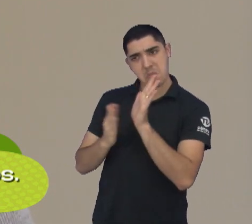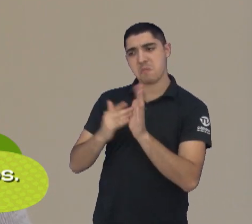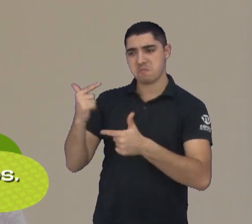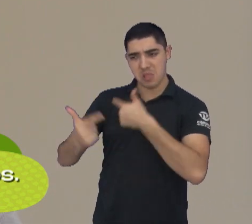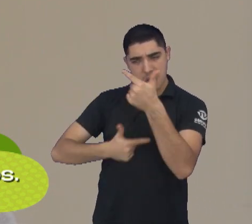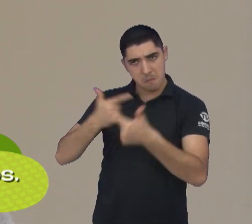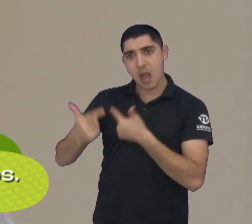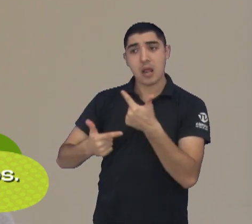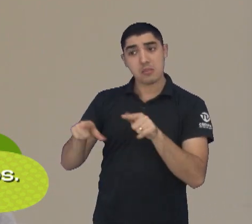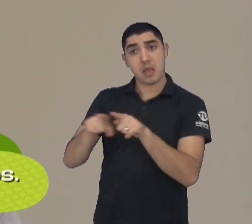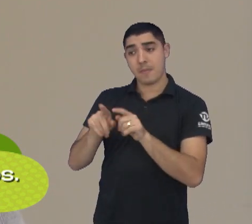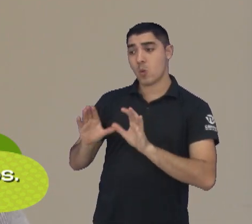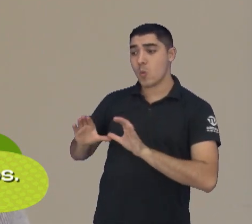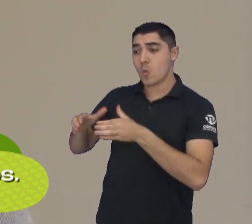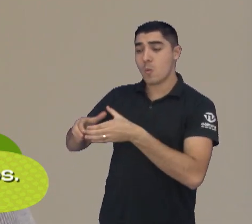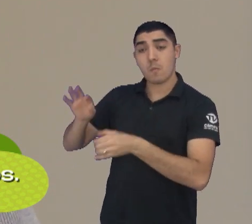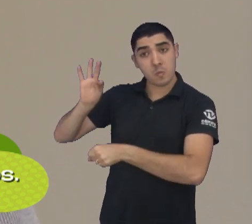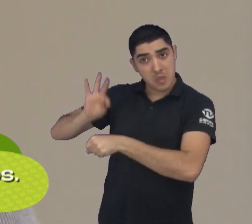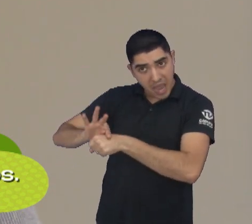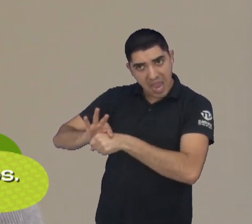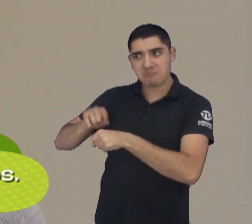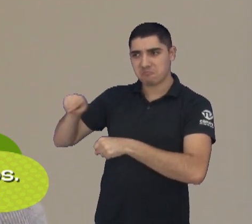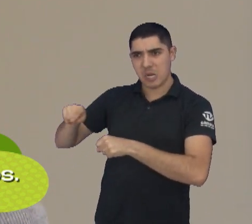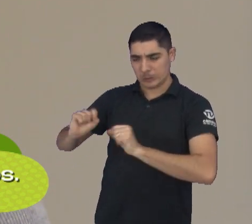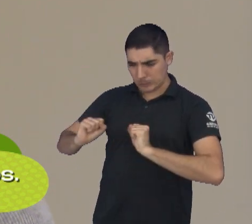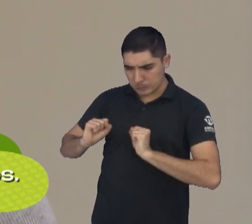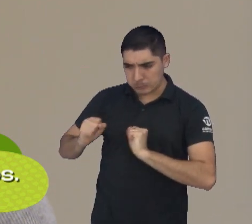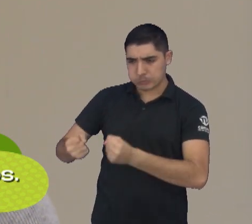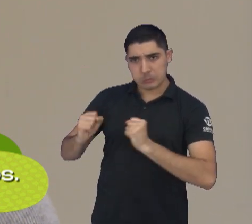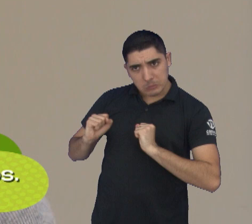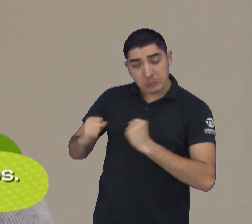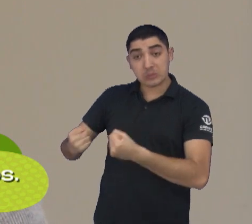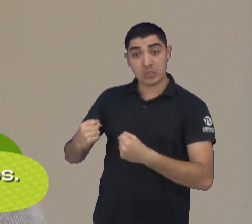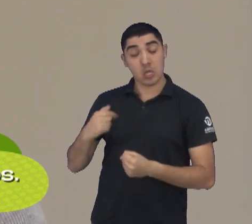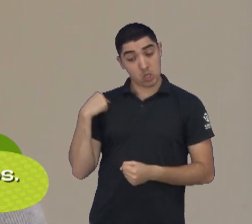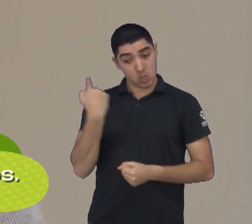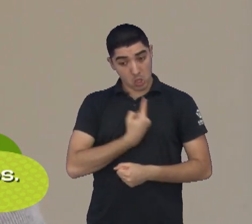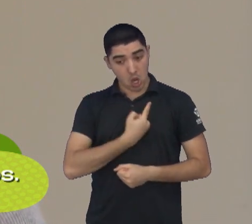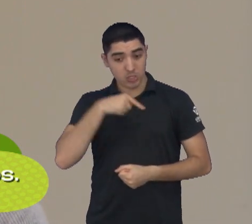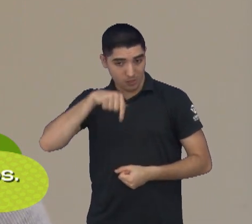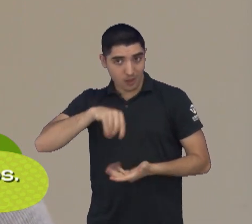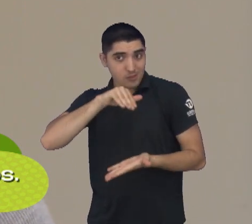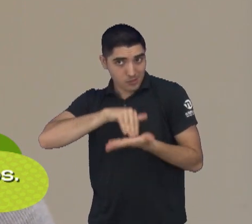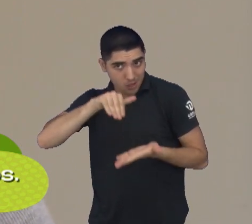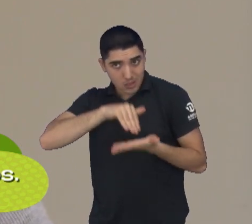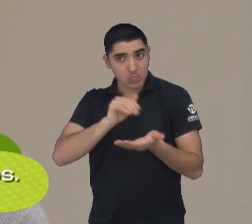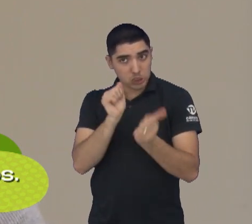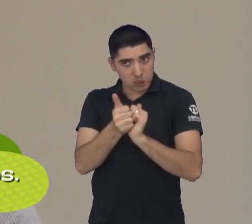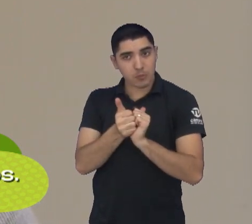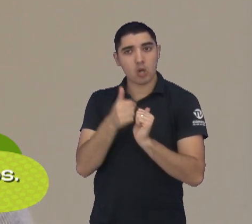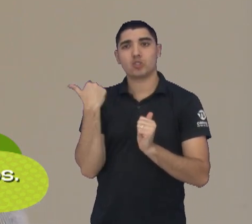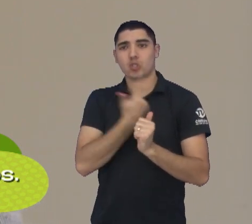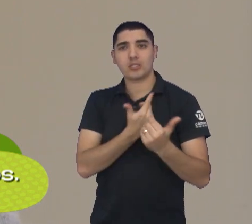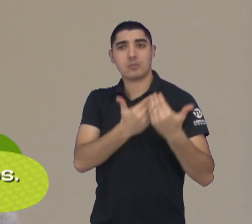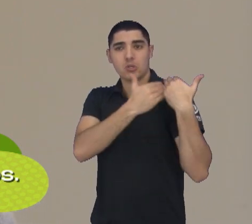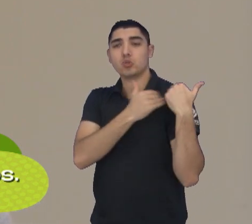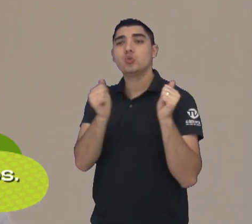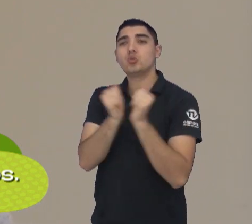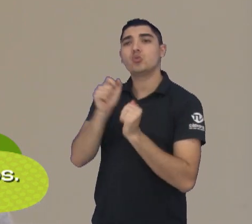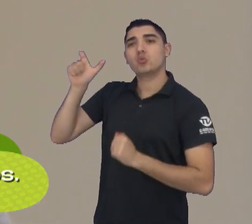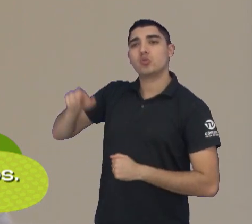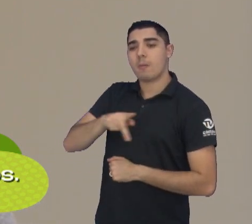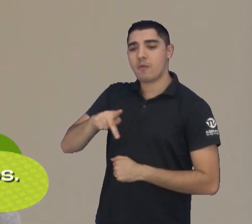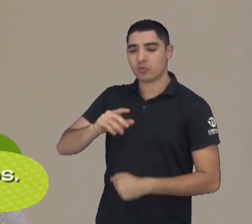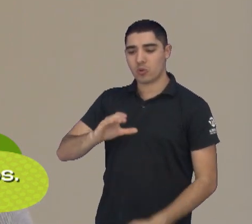das comissões técnicas, nossa equipe da secretaria que esteve junto, encabeçada pelo professor